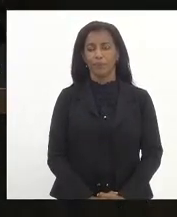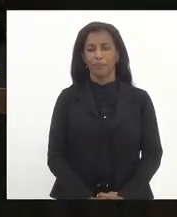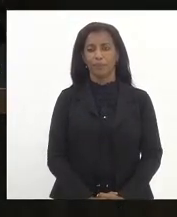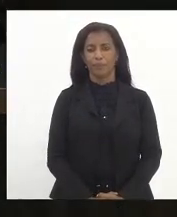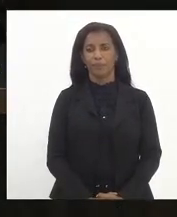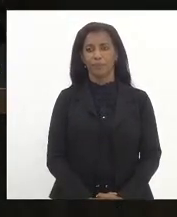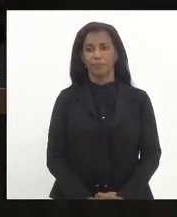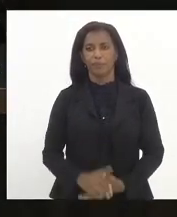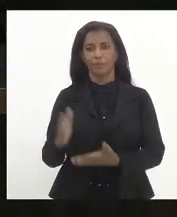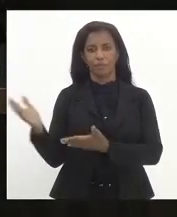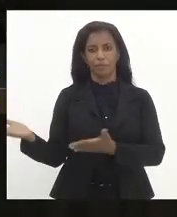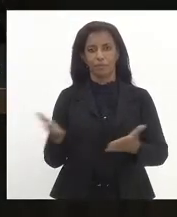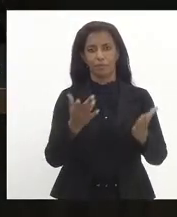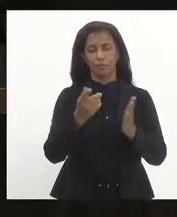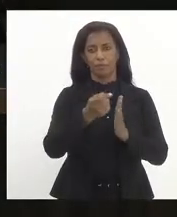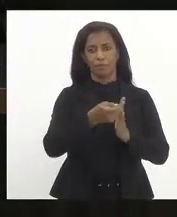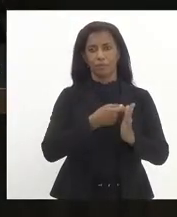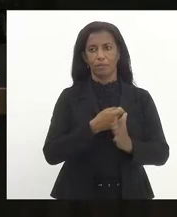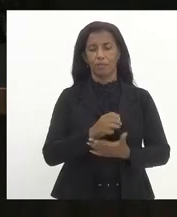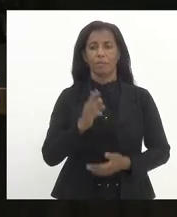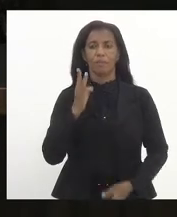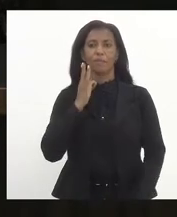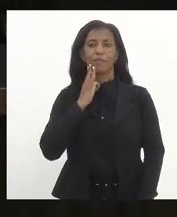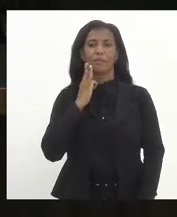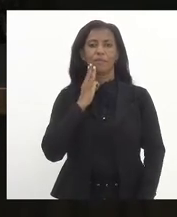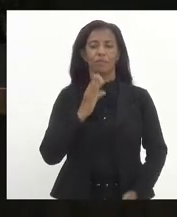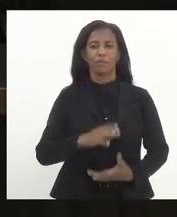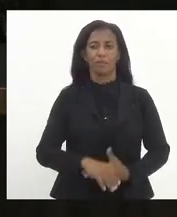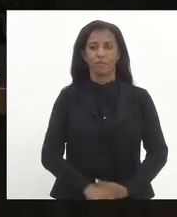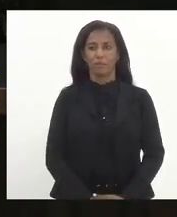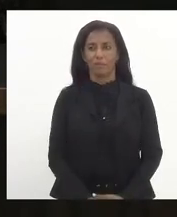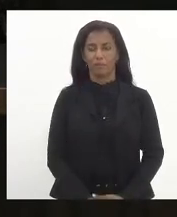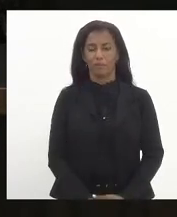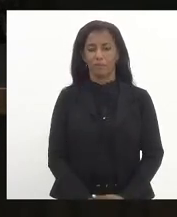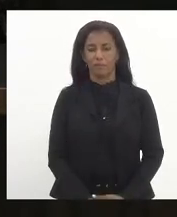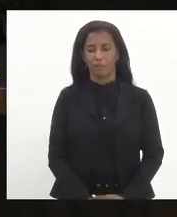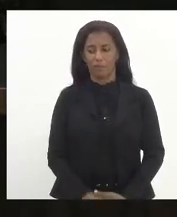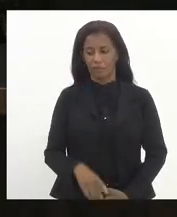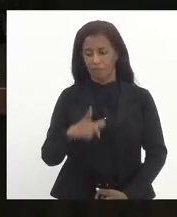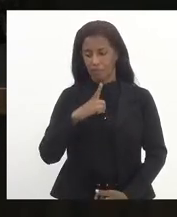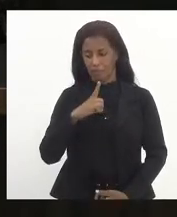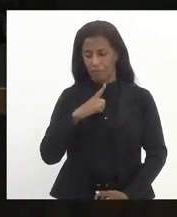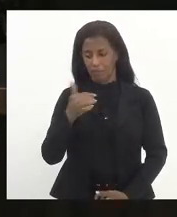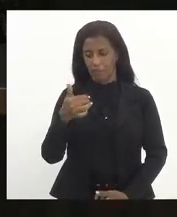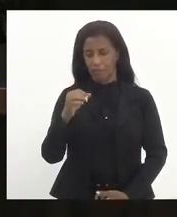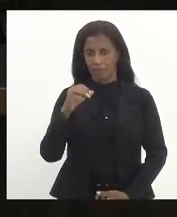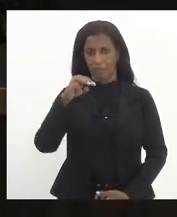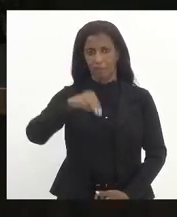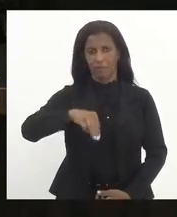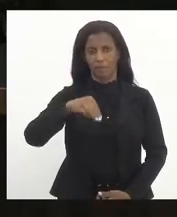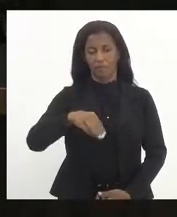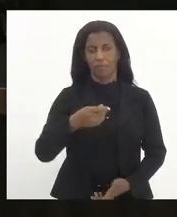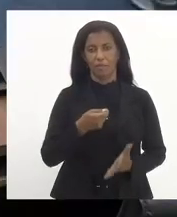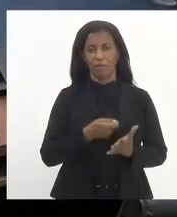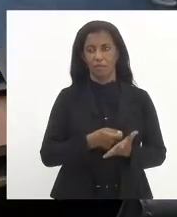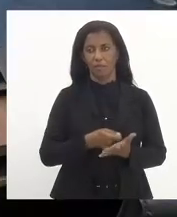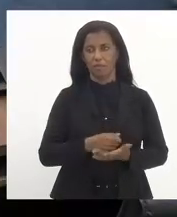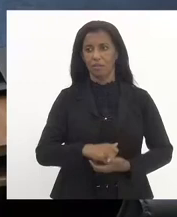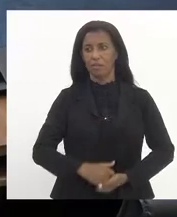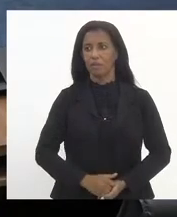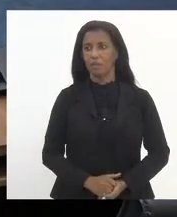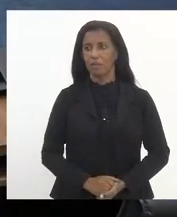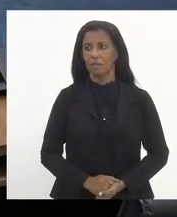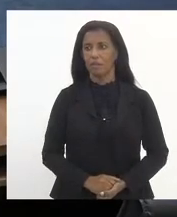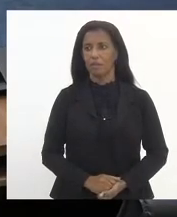Próximo orador inscrito, deputado Valdeque Carneiro. Vossa Excelência dispõe de 10 minutos regimentais.